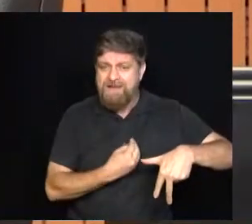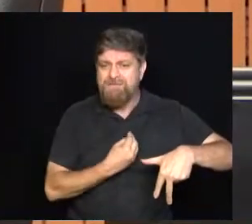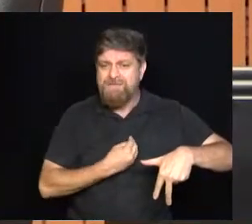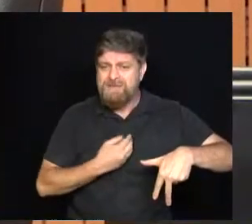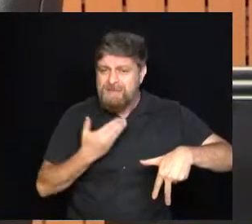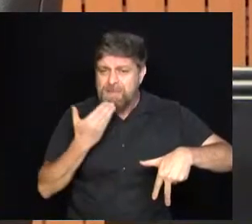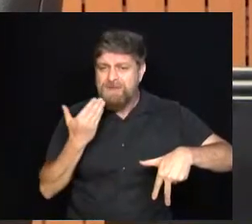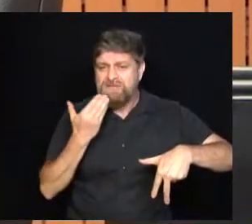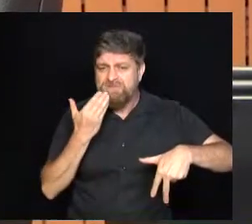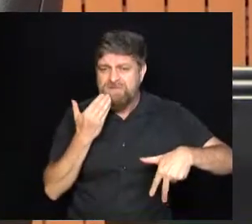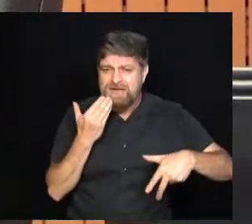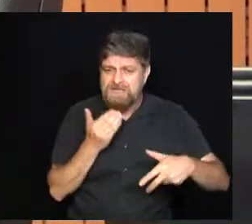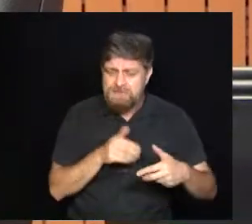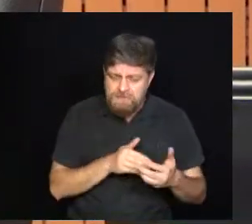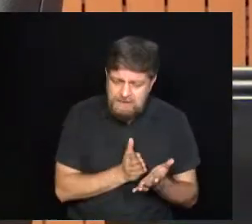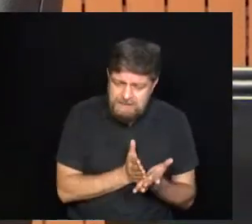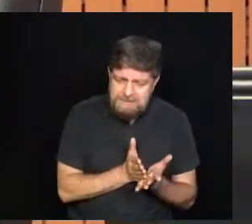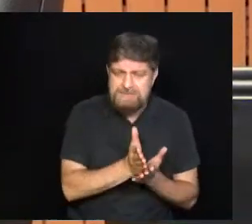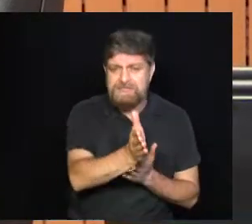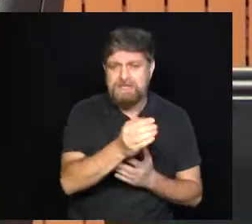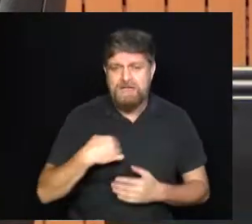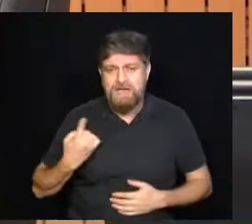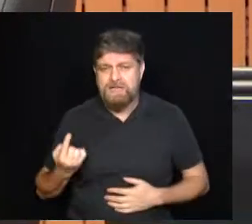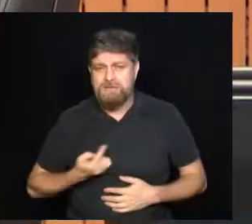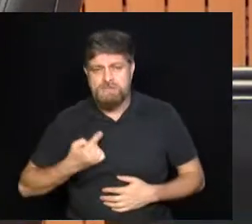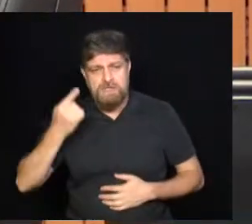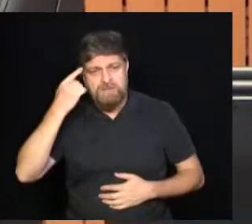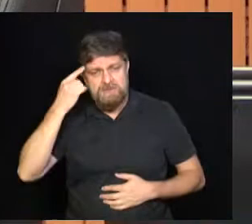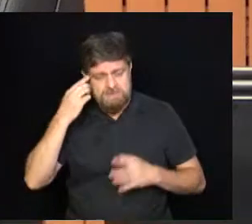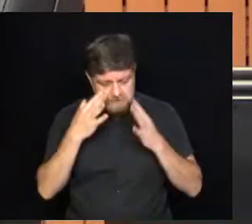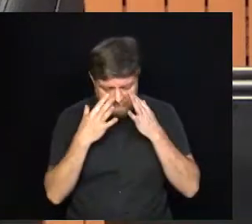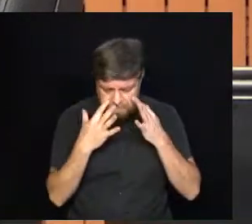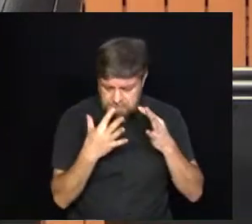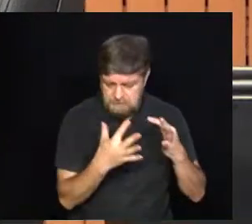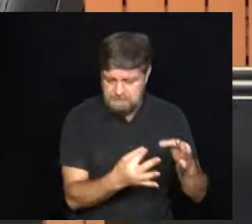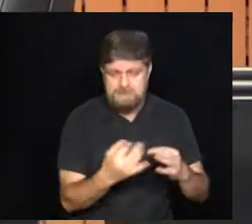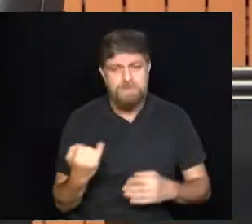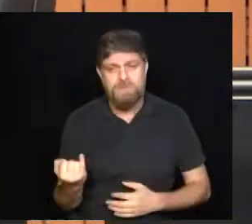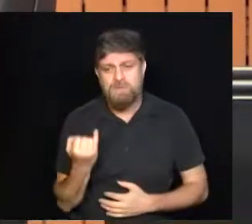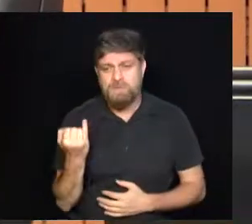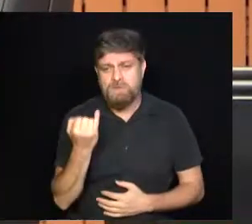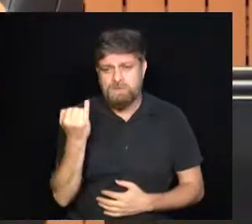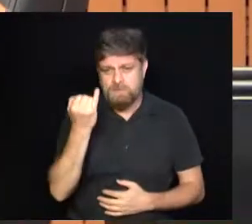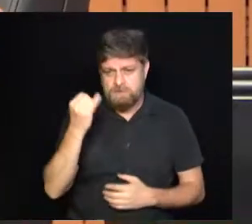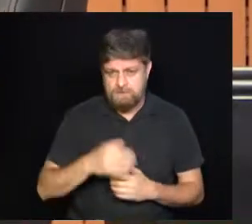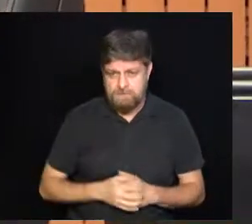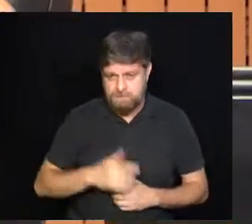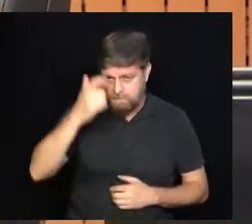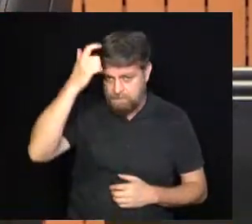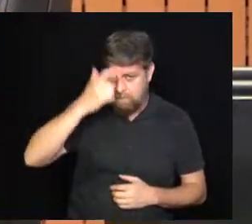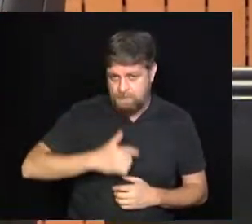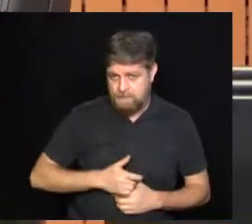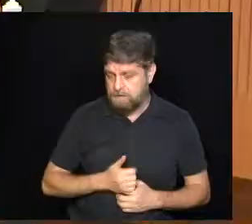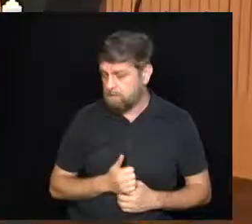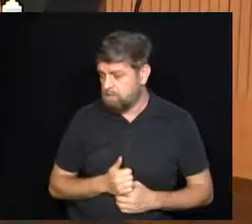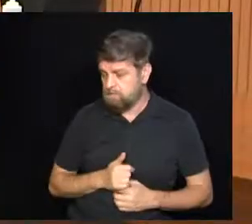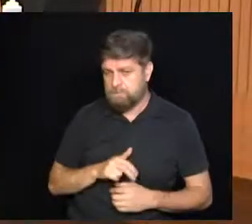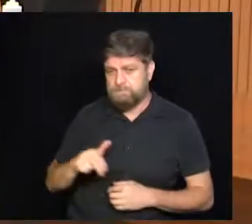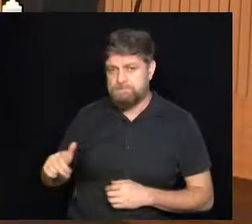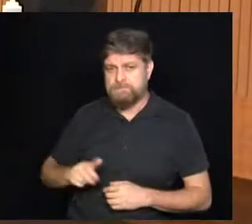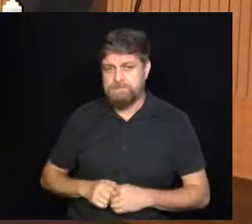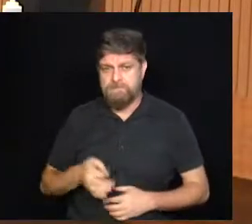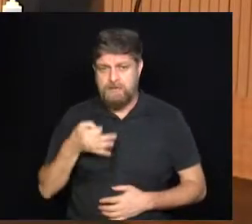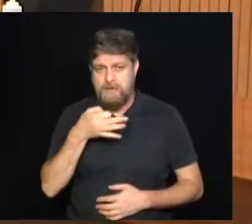então, a gente está falando, sim, dessa atenção importante para a mulher. Eu vou até ali, Major Jaime, no púlpito, acho